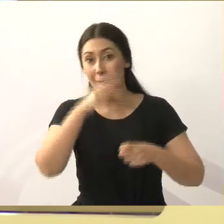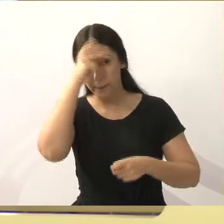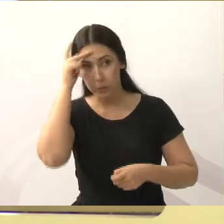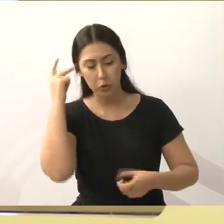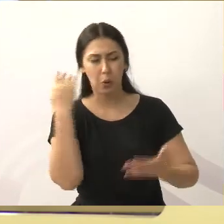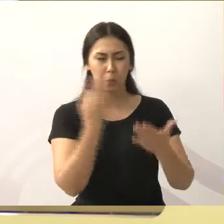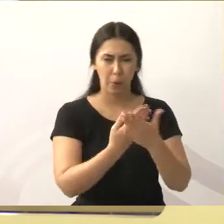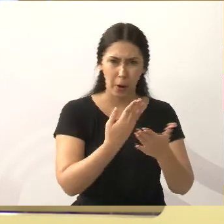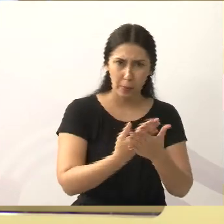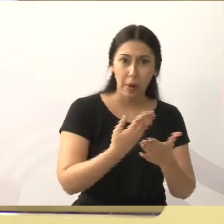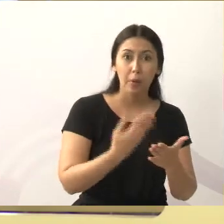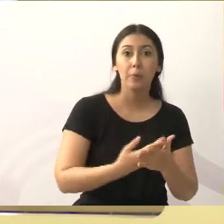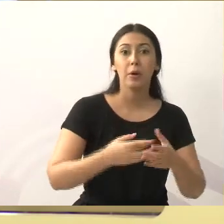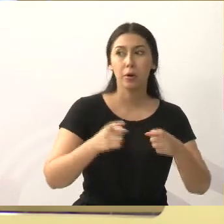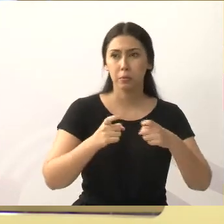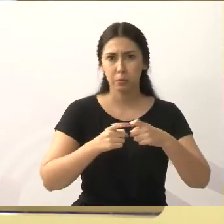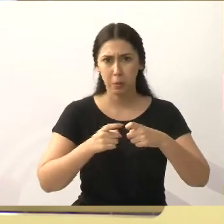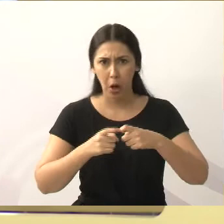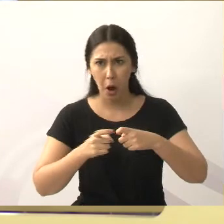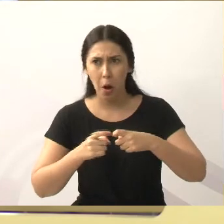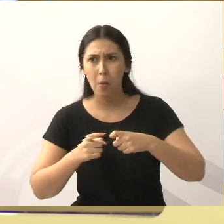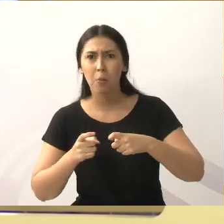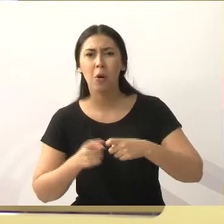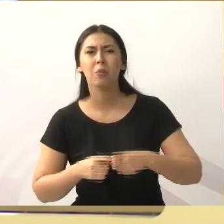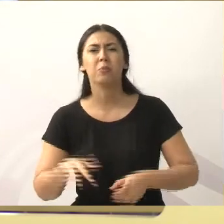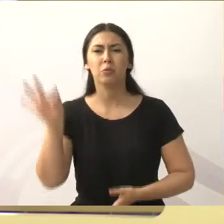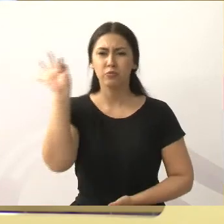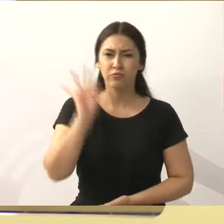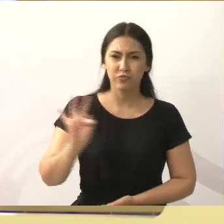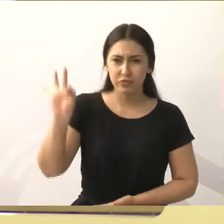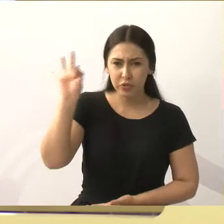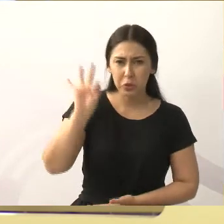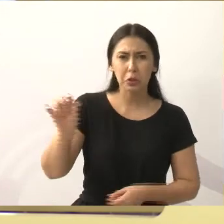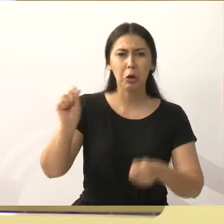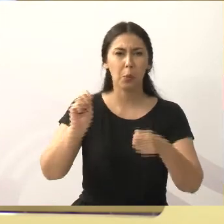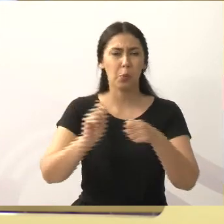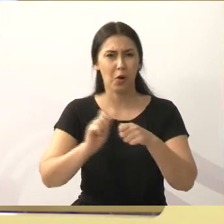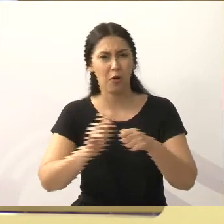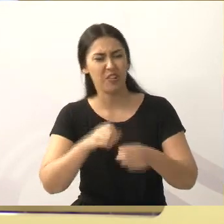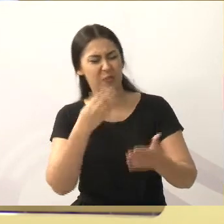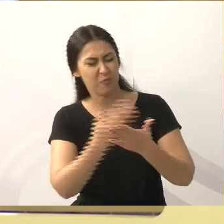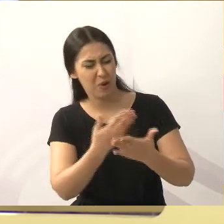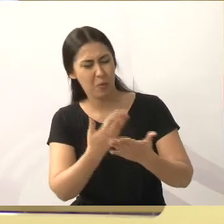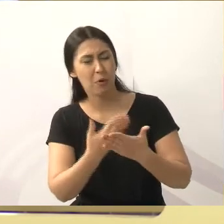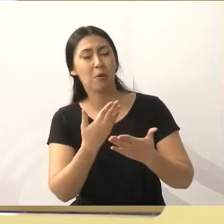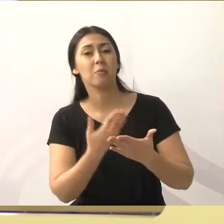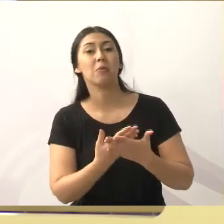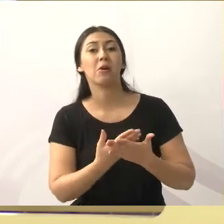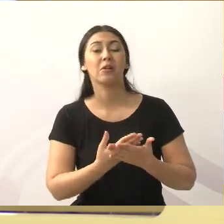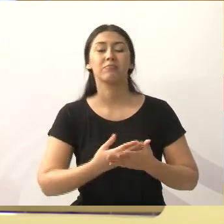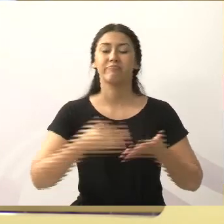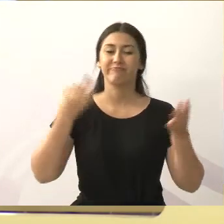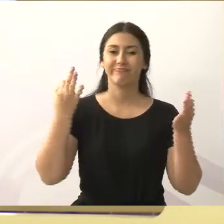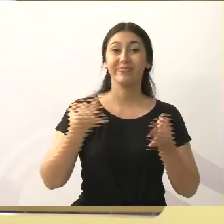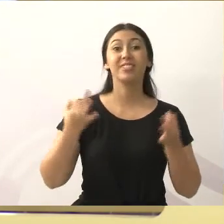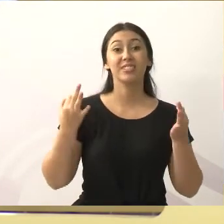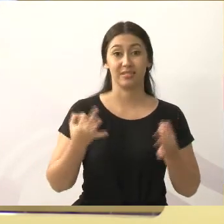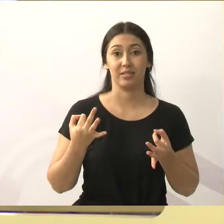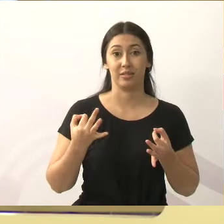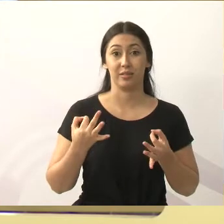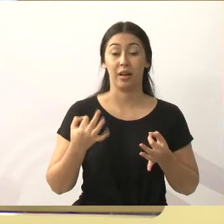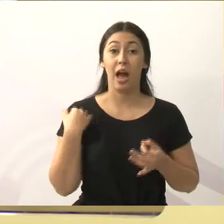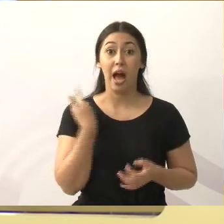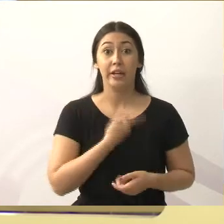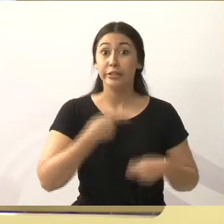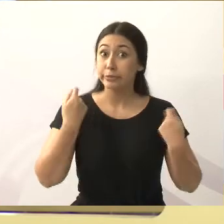fez a medicina, fez faculdade, estudou para isto. Tem que entender as